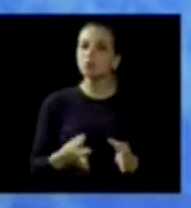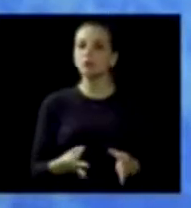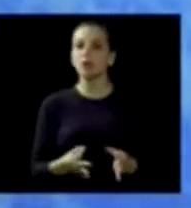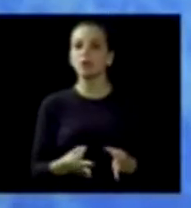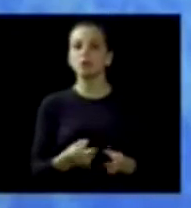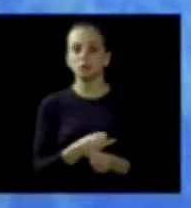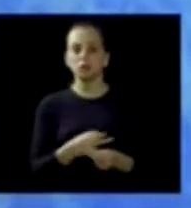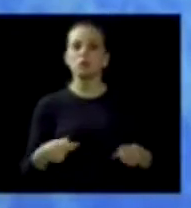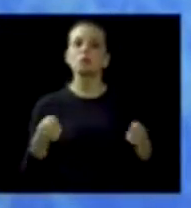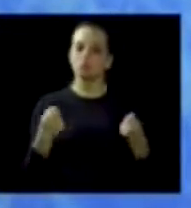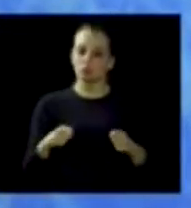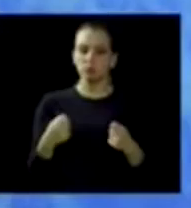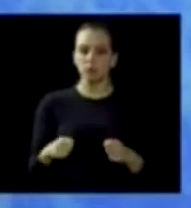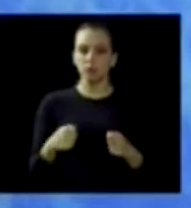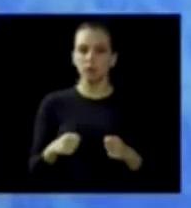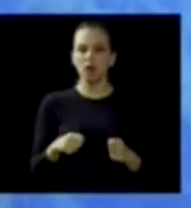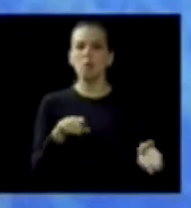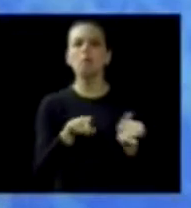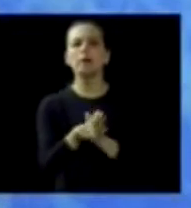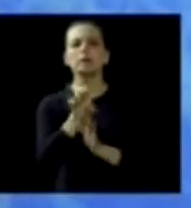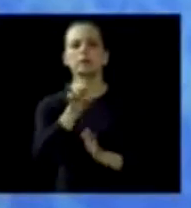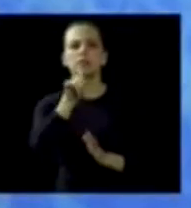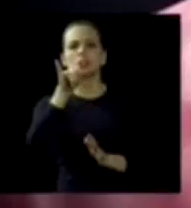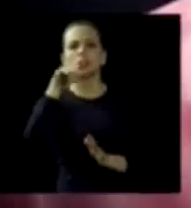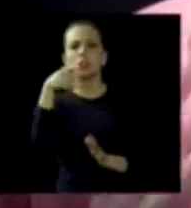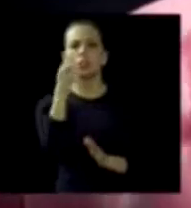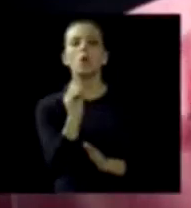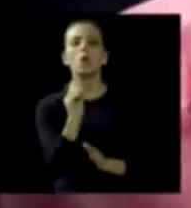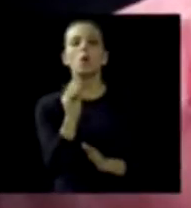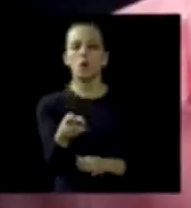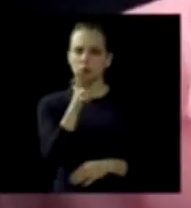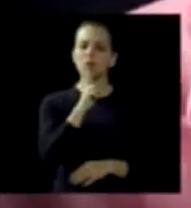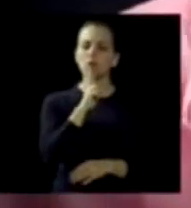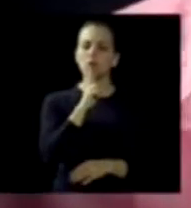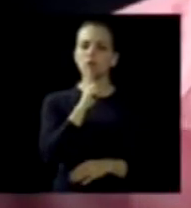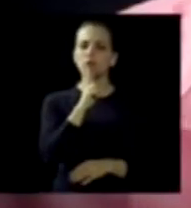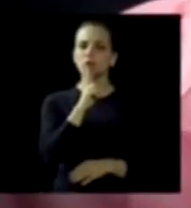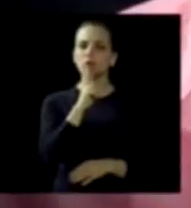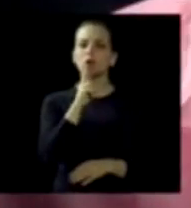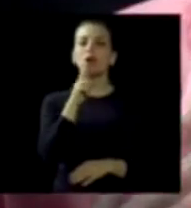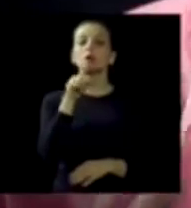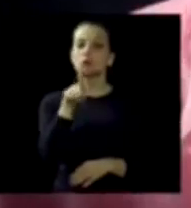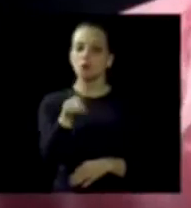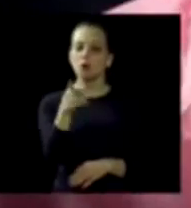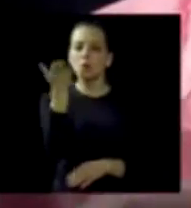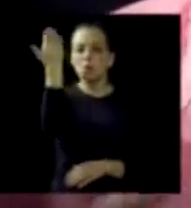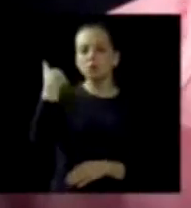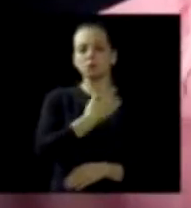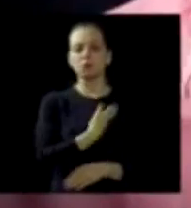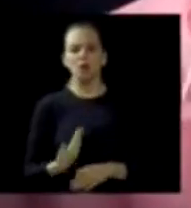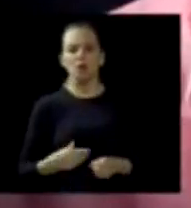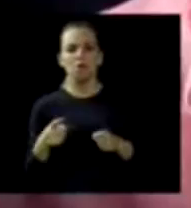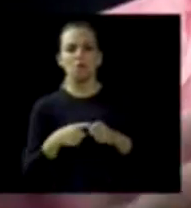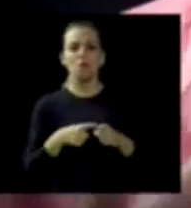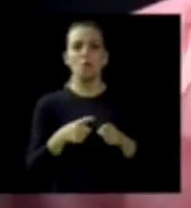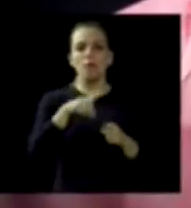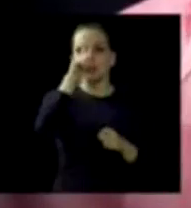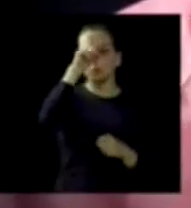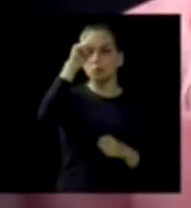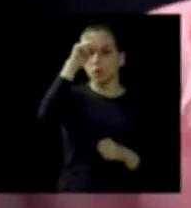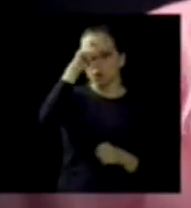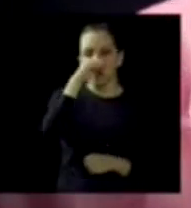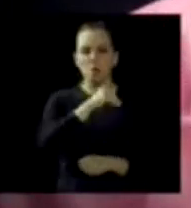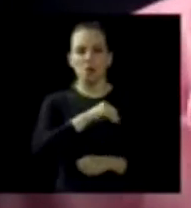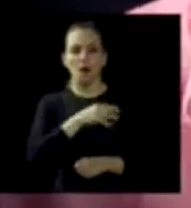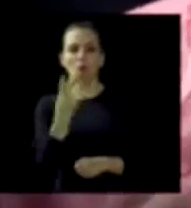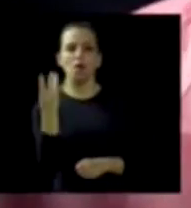os gastos, investindo de fato naquilo que a gente mais precisa. Mas eu queria perguntar para o candidato do PT. Edinho, responde aí. No